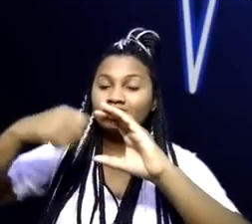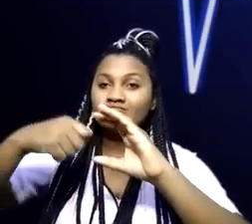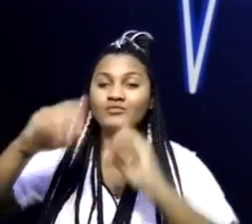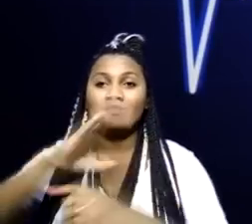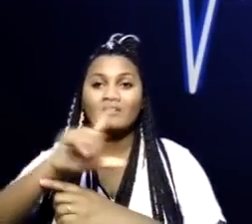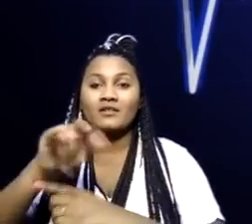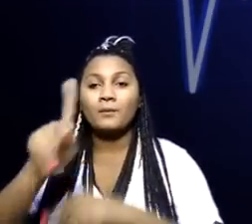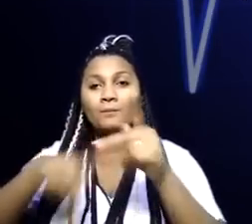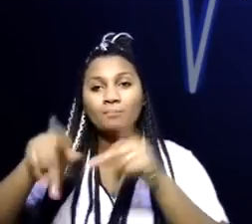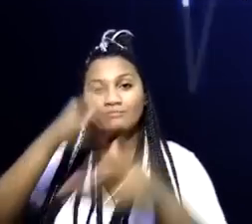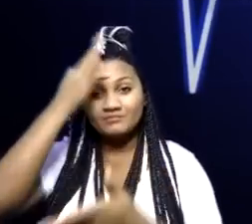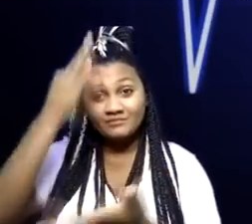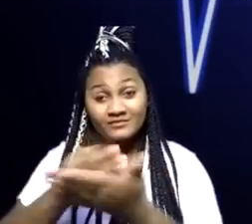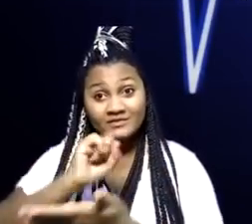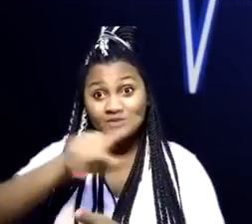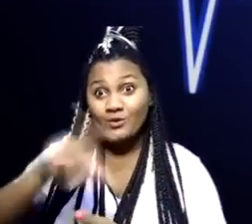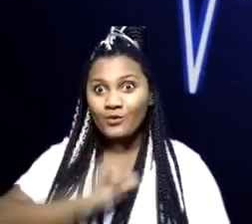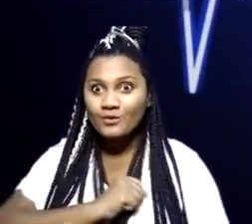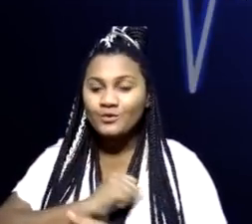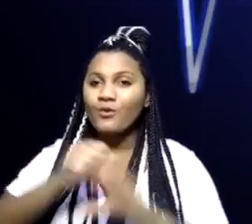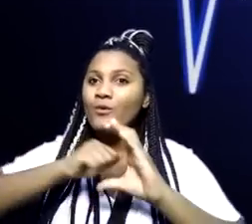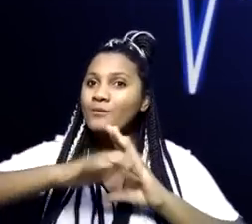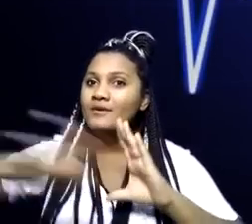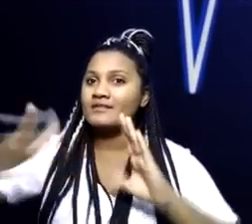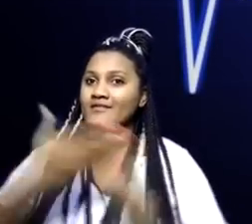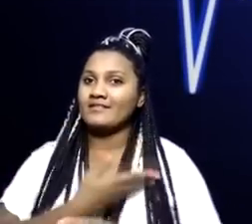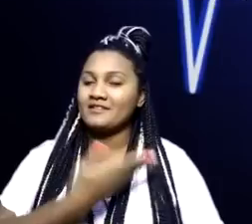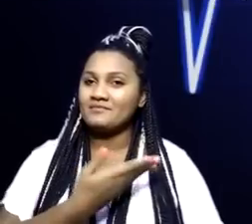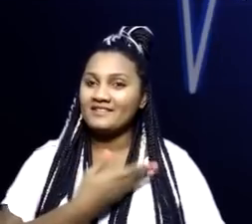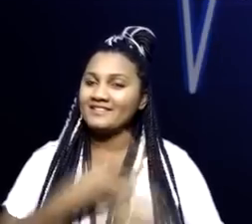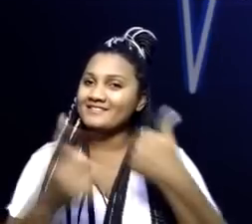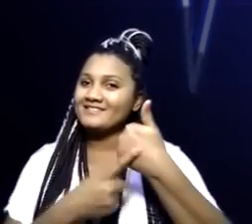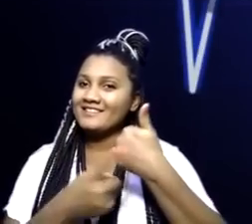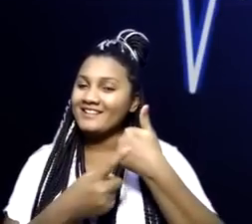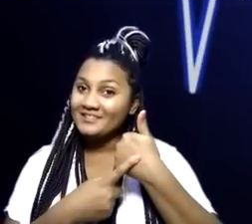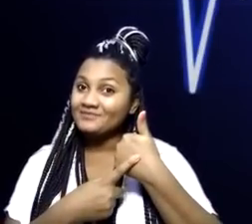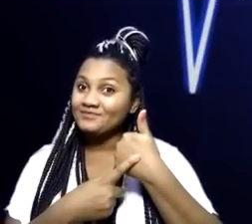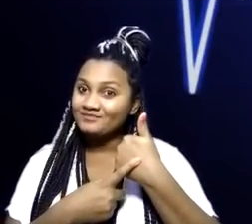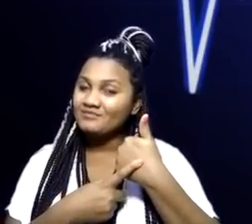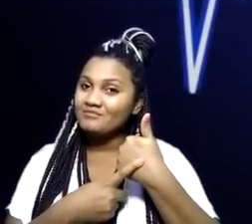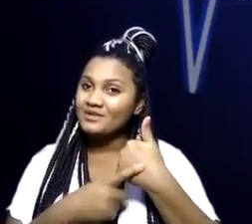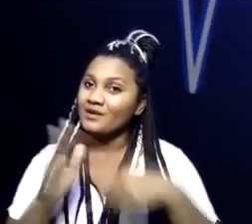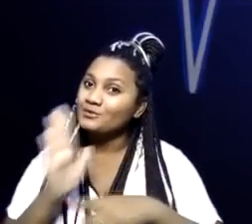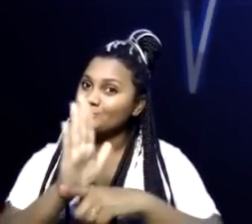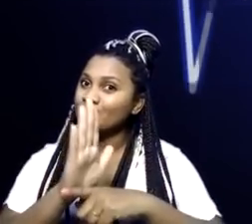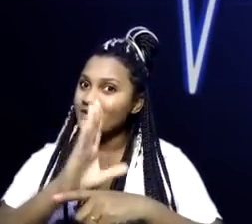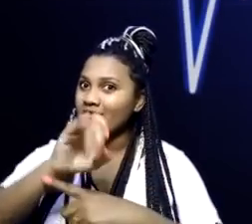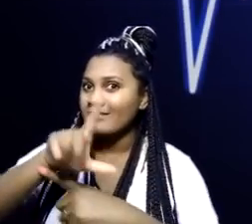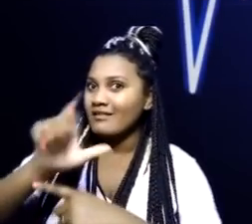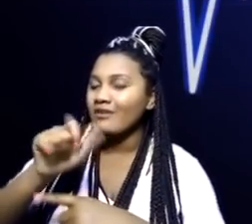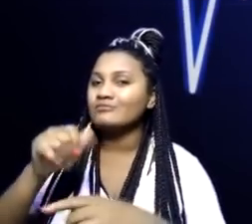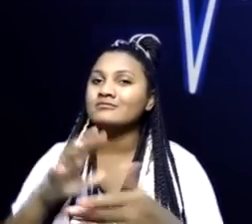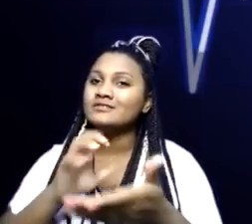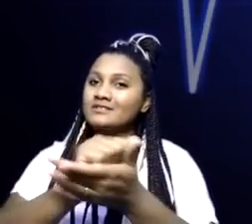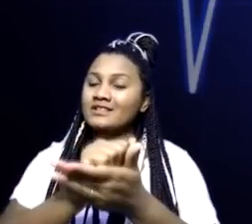canal Povo da Fé. Se você gostou, compartilhe com seus amigos, deixe o seu like para fortalecer o canal e se